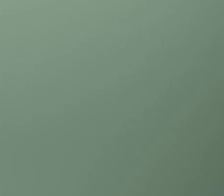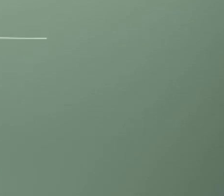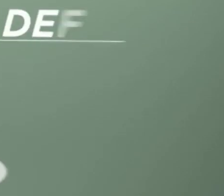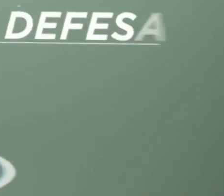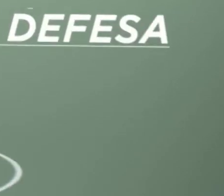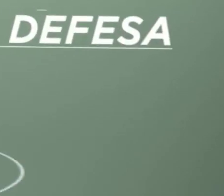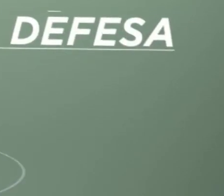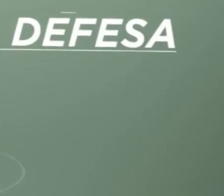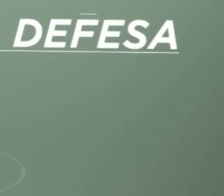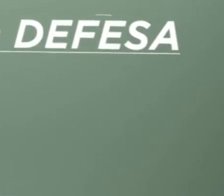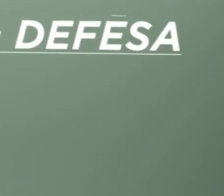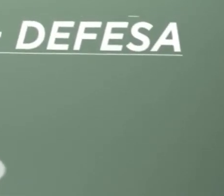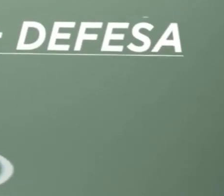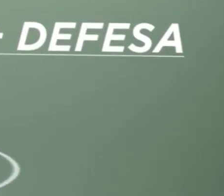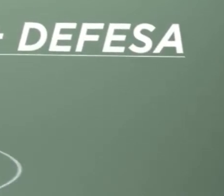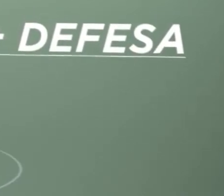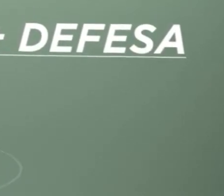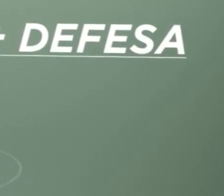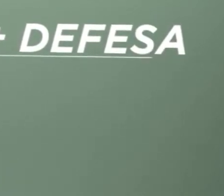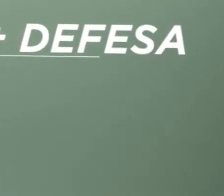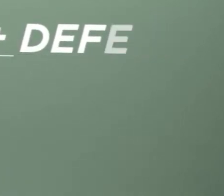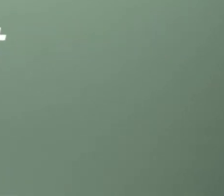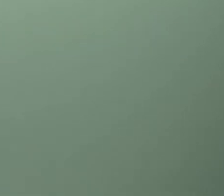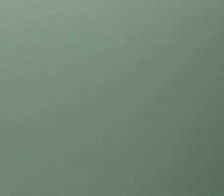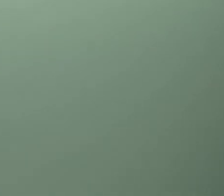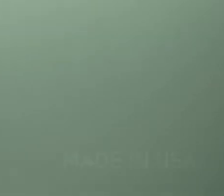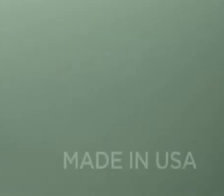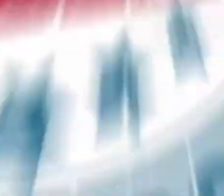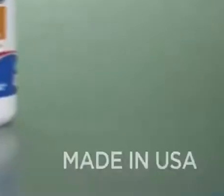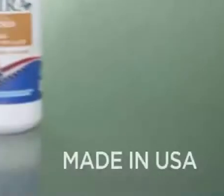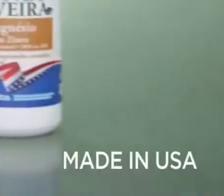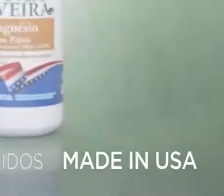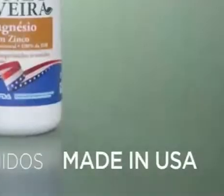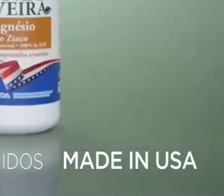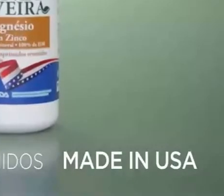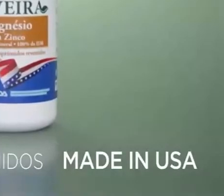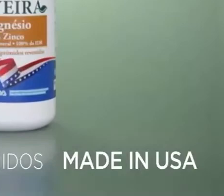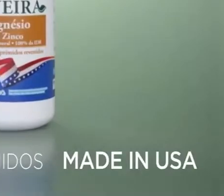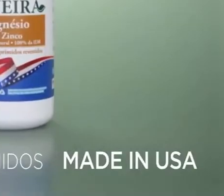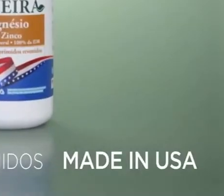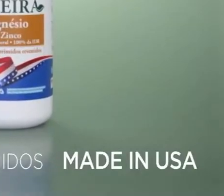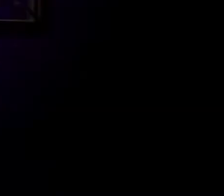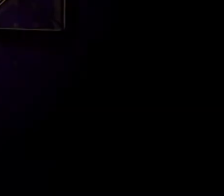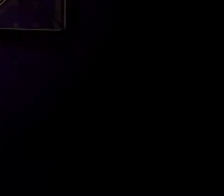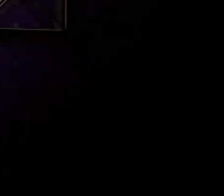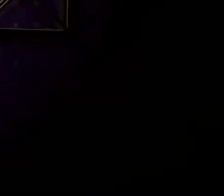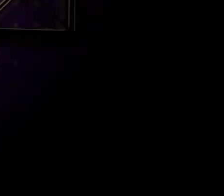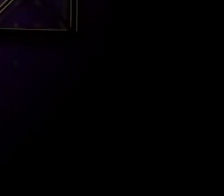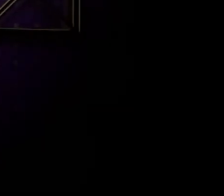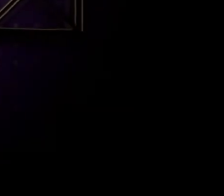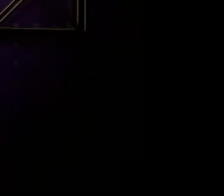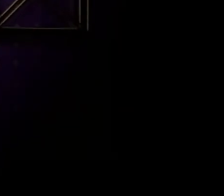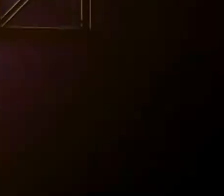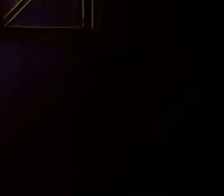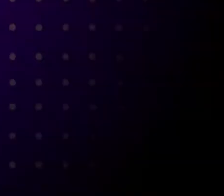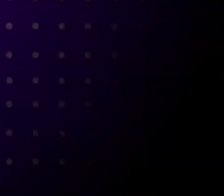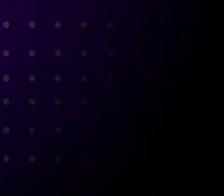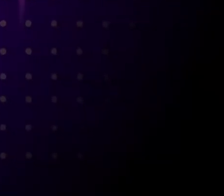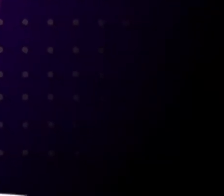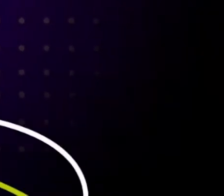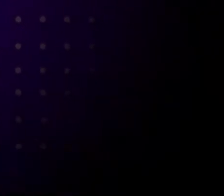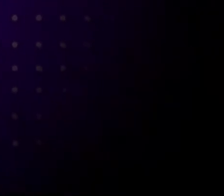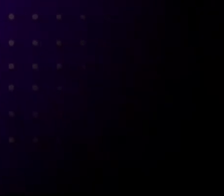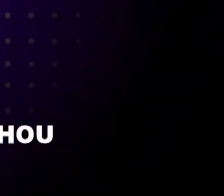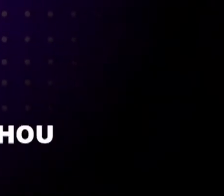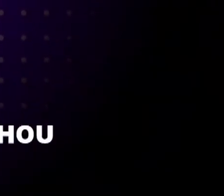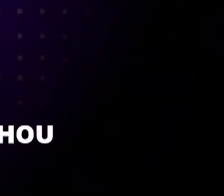Sidney Oliveira, com certificação internacional de qualidade, aprovado pelo FDA. Atenção, últimos dias da Black